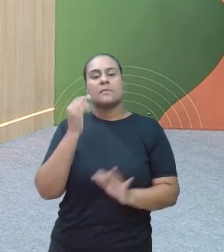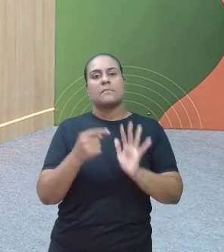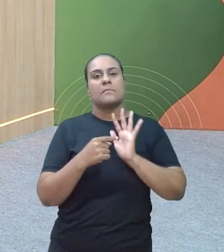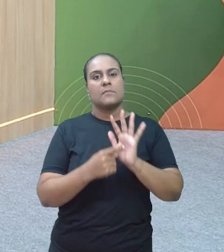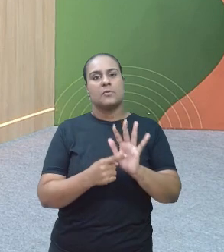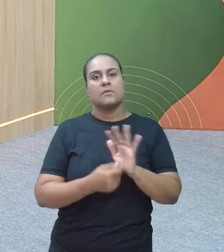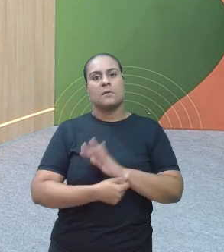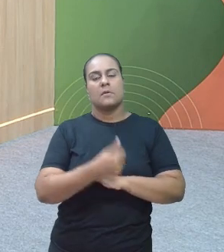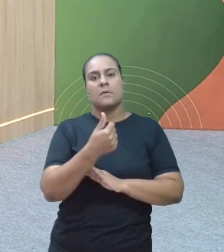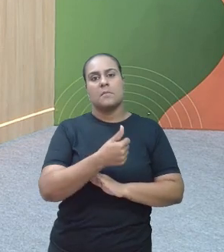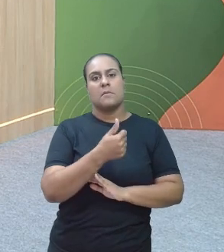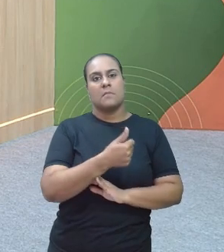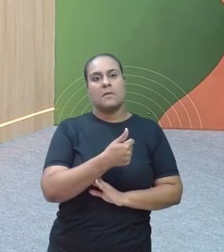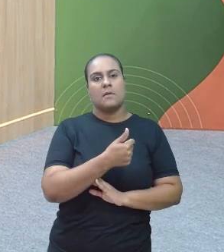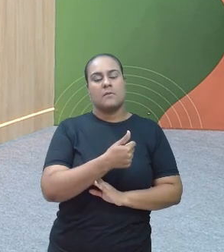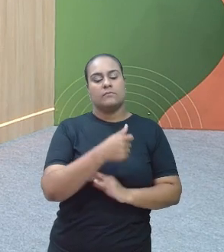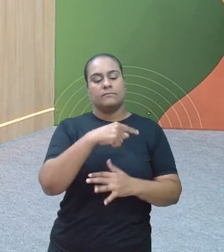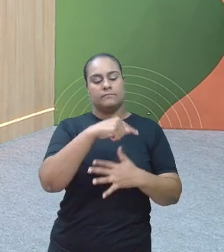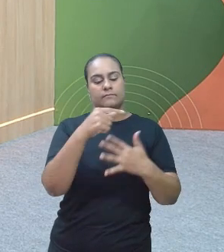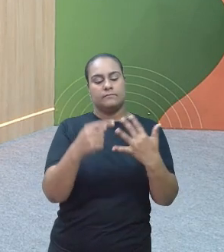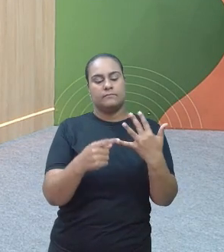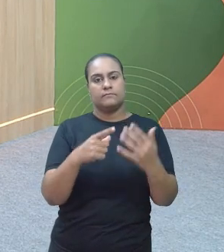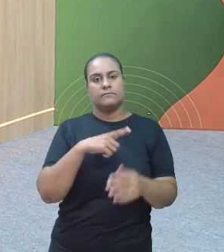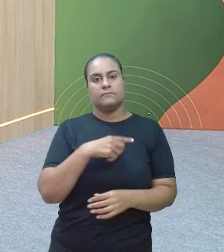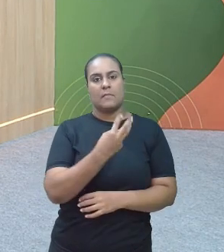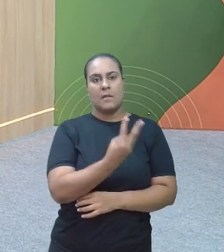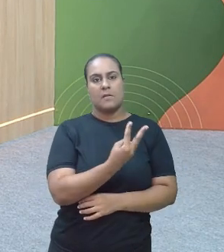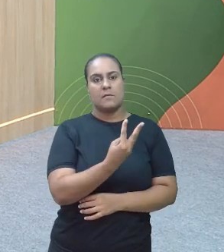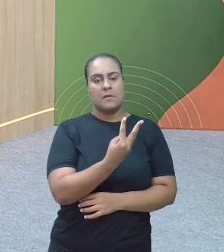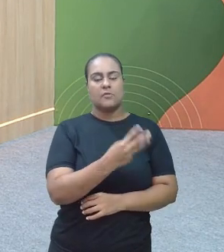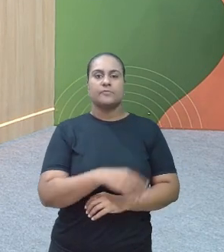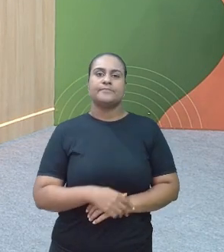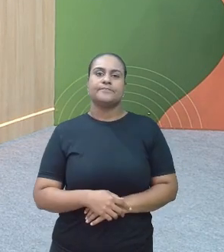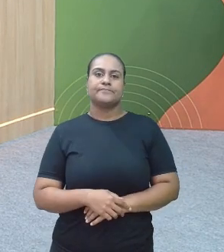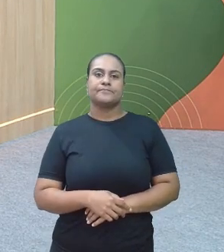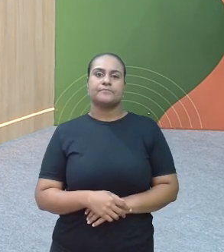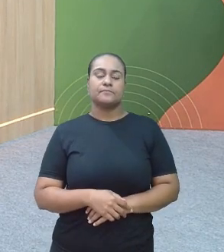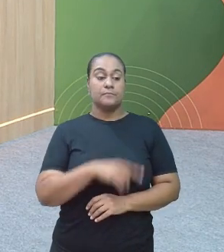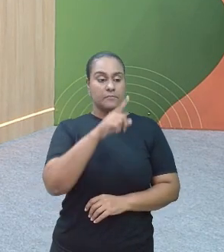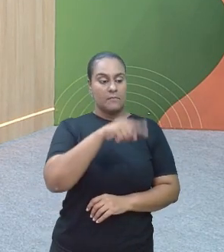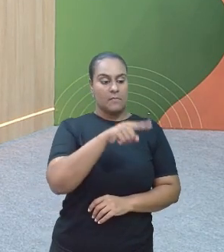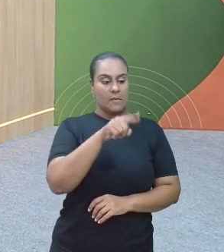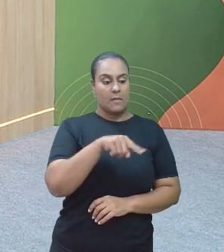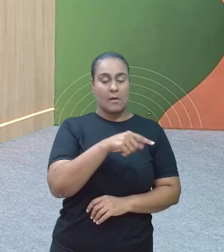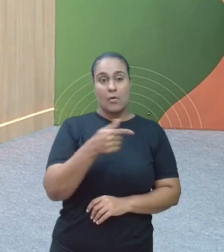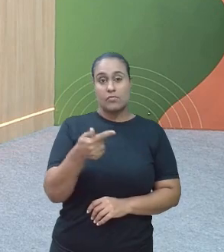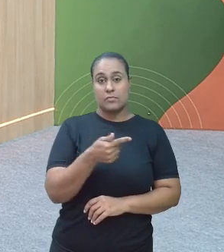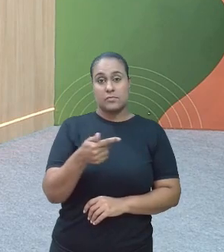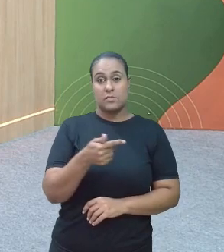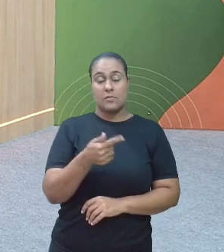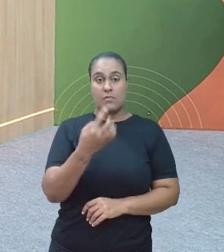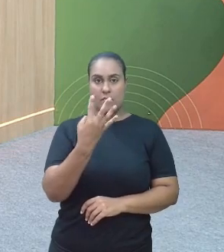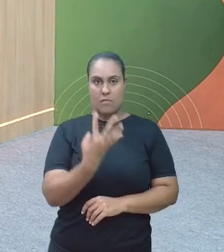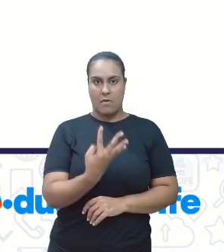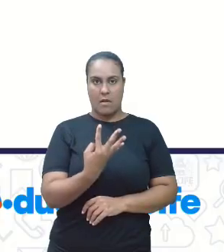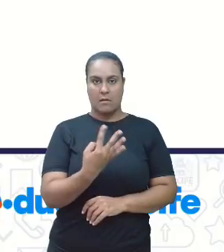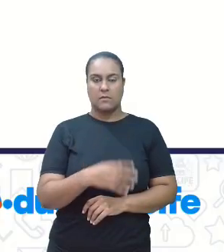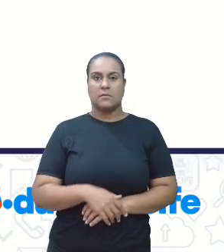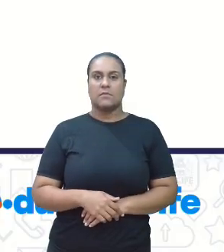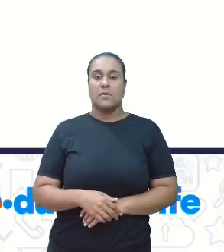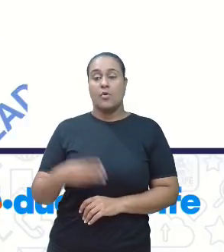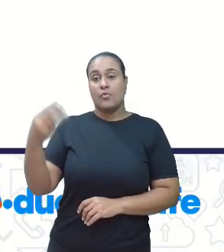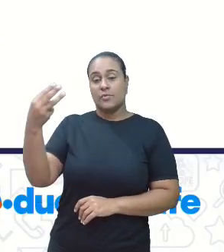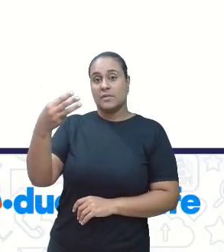o primeiro elemento, 3 lados. Quando eu observo o segundo elemento, 4 lados.